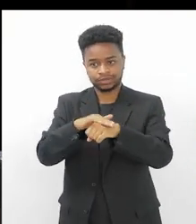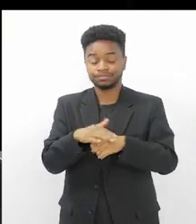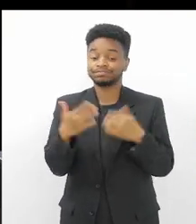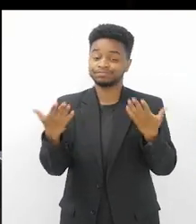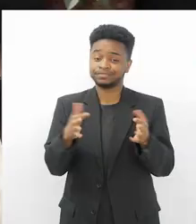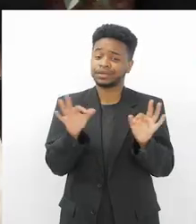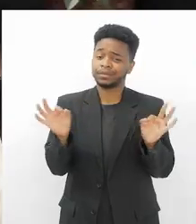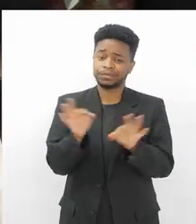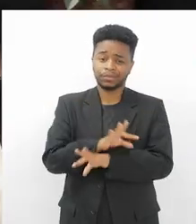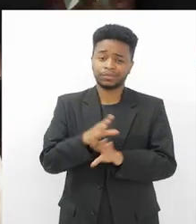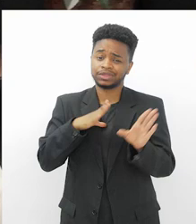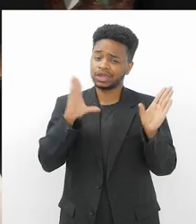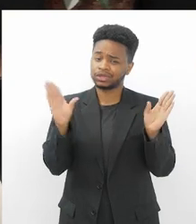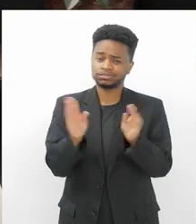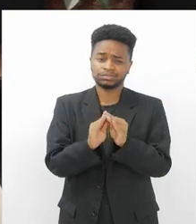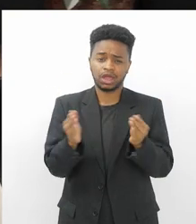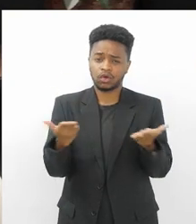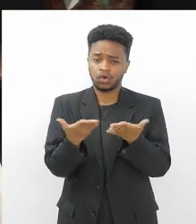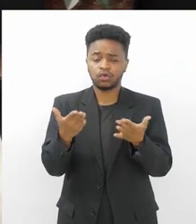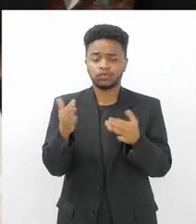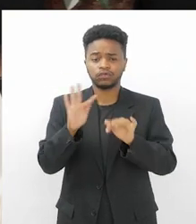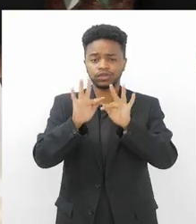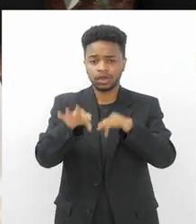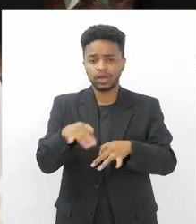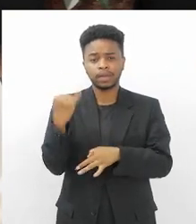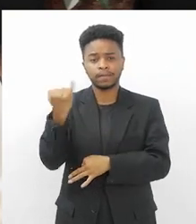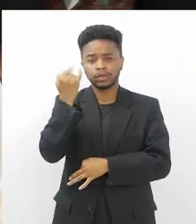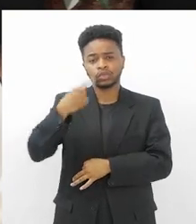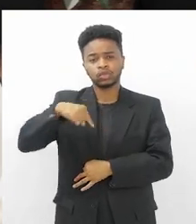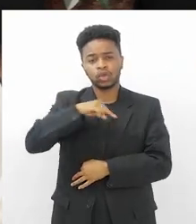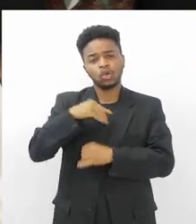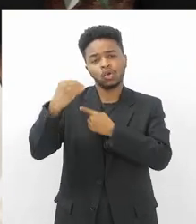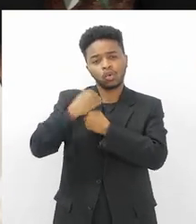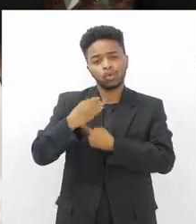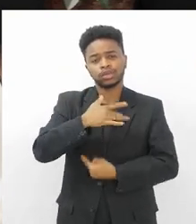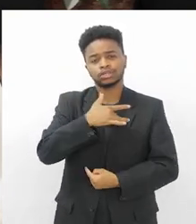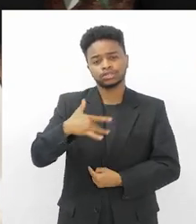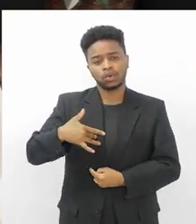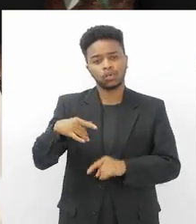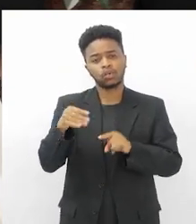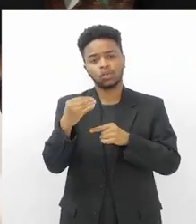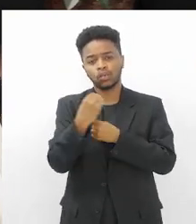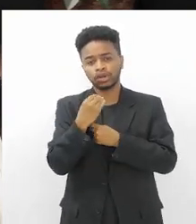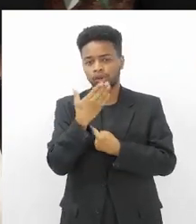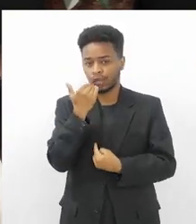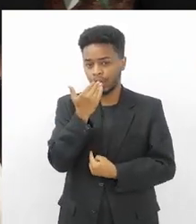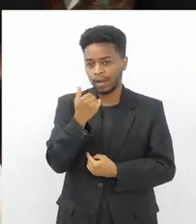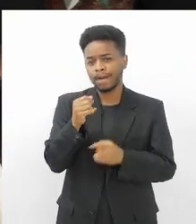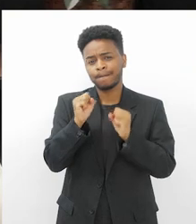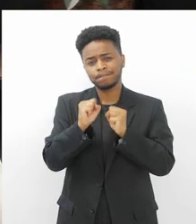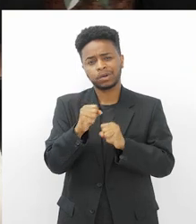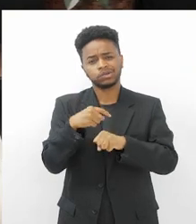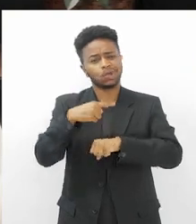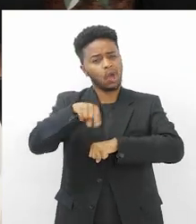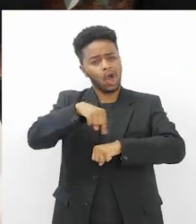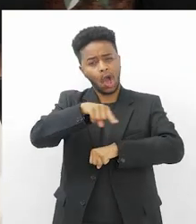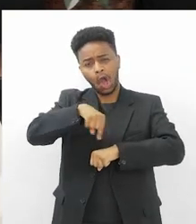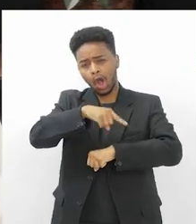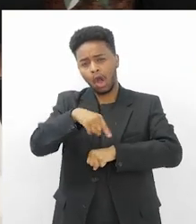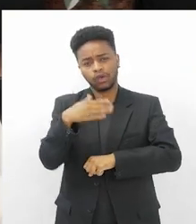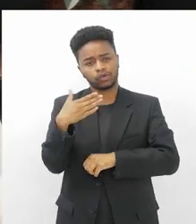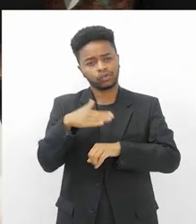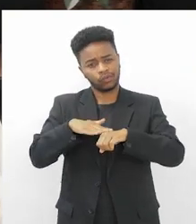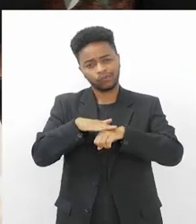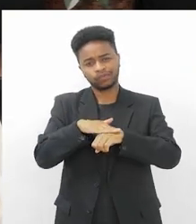disso. É isso, gente. Resumiu bem esse final, né? A importância da gente cuidar da nossa saúde, cuidar da nossa alimentação. A gente poderia